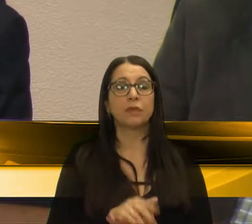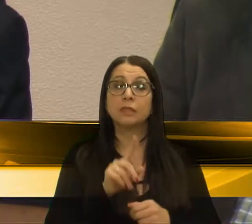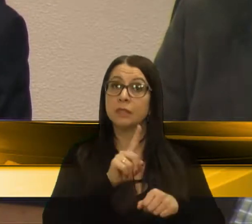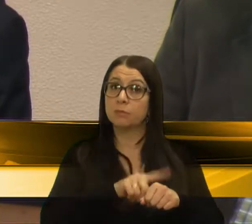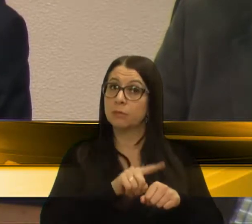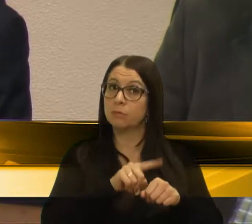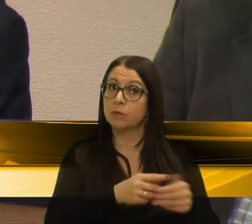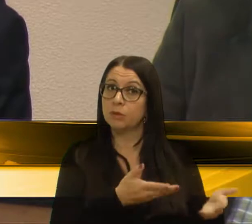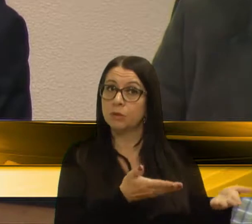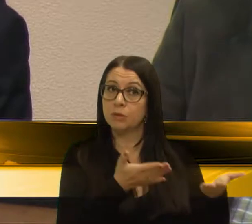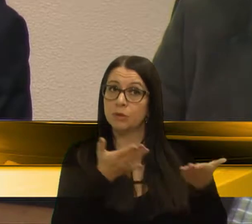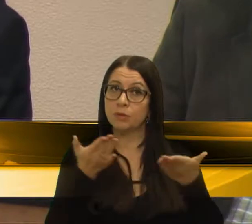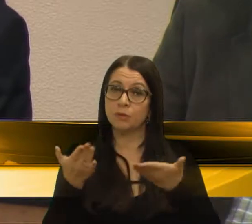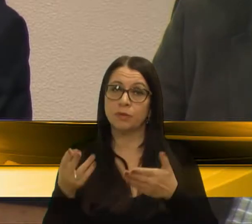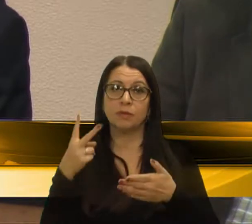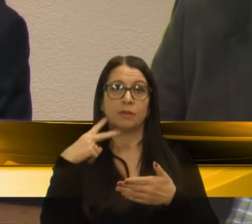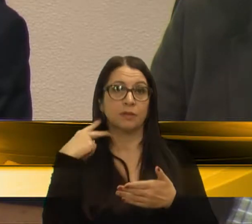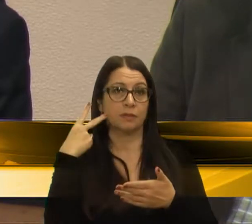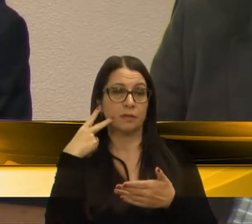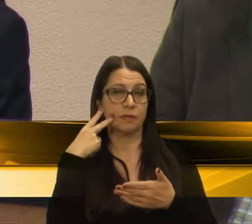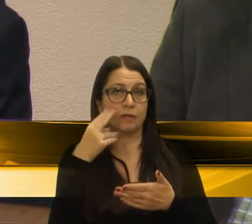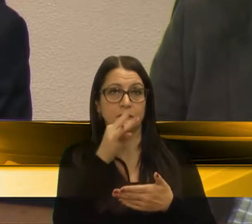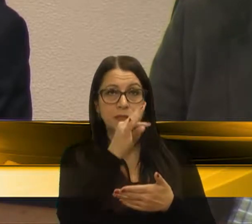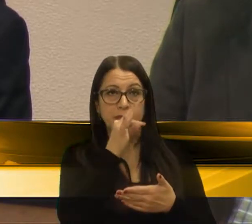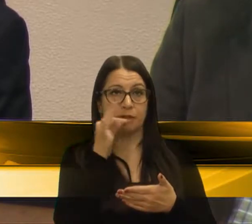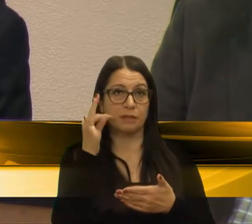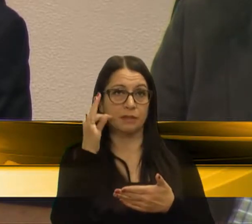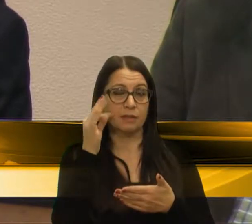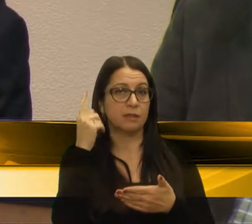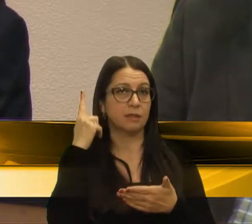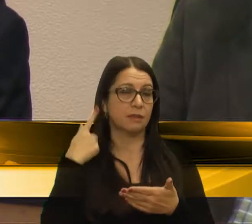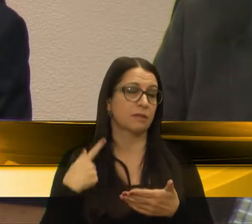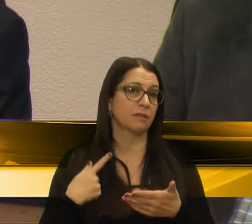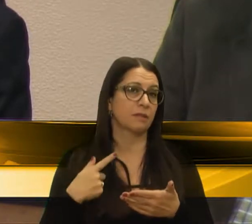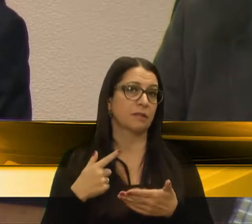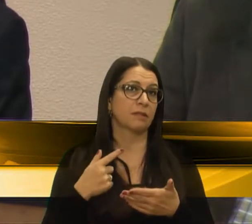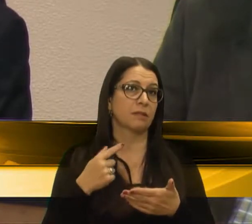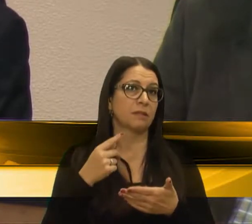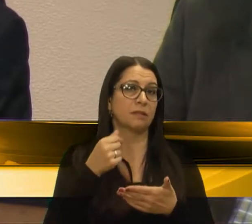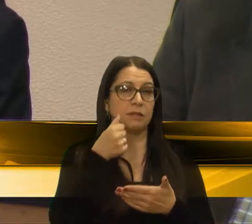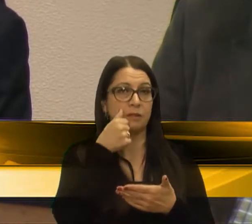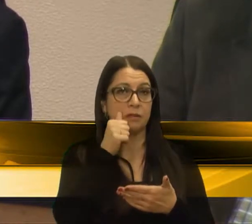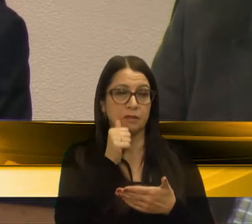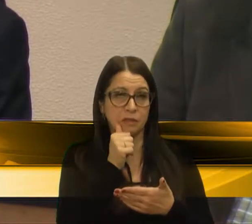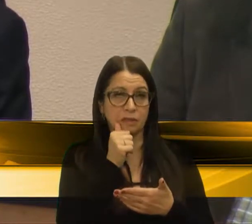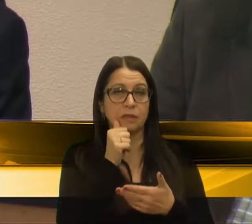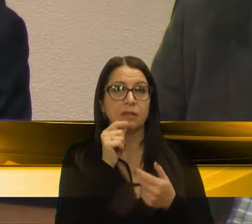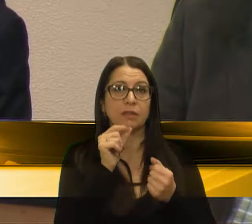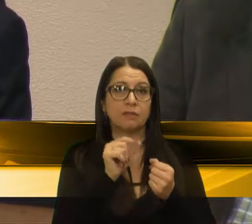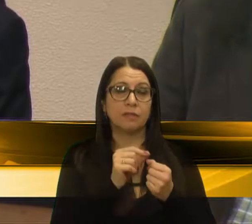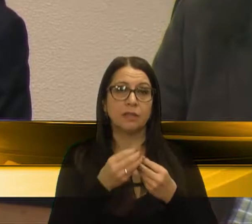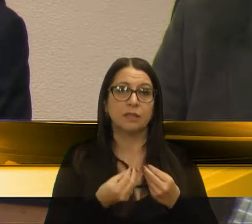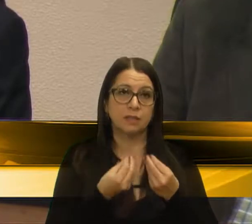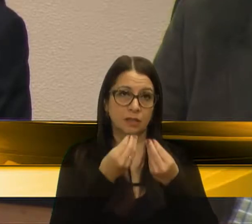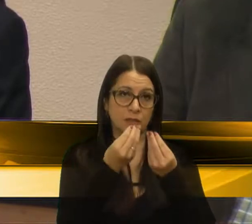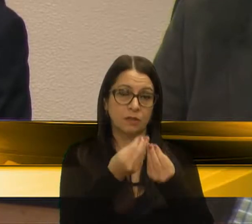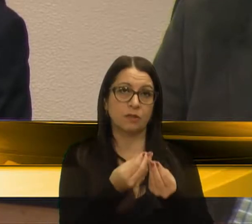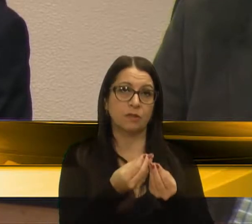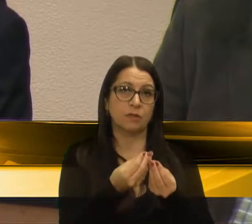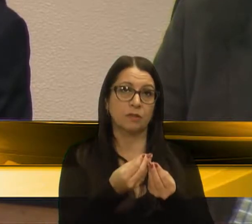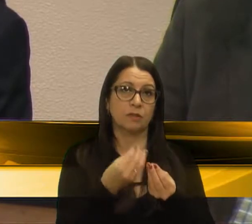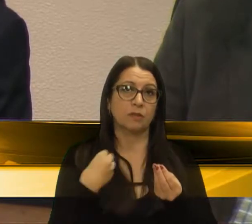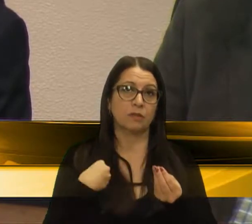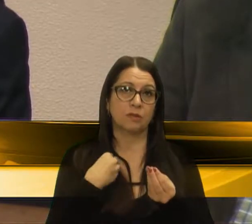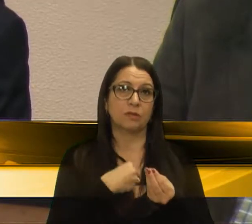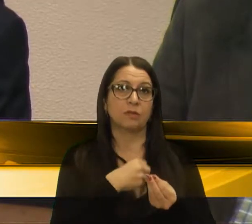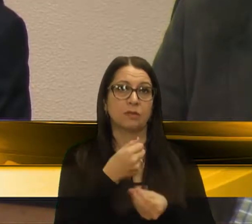momento, convido as vereadoras Tatiane Frisso, Gladys Frisso e Paula Iores para fazer a entrega ao Dr.